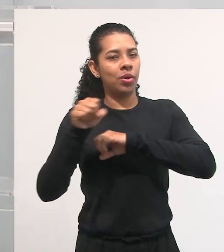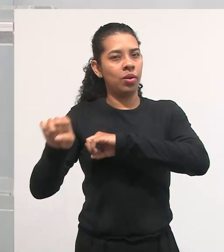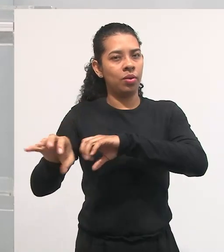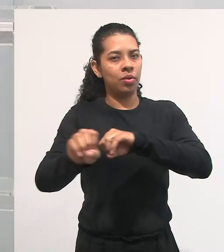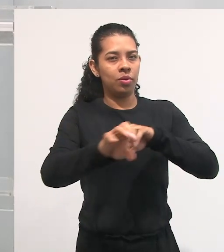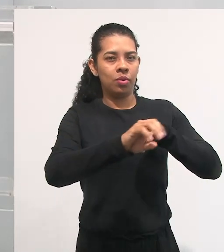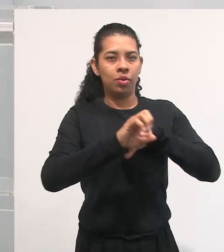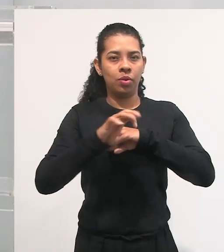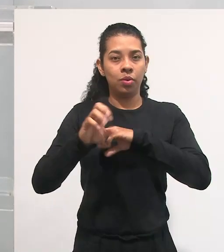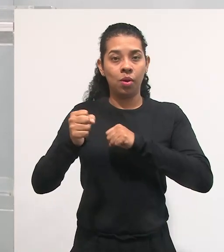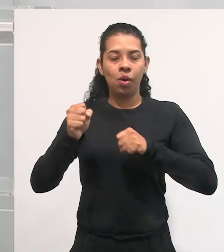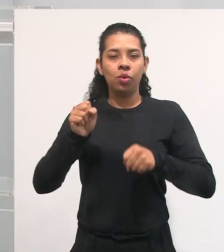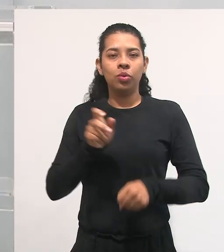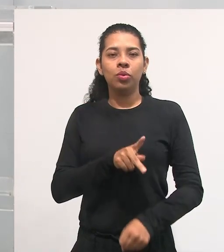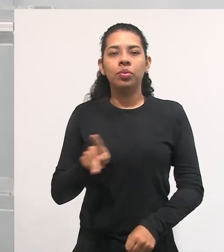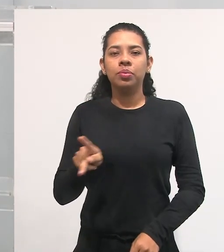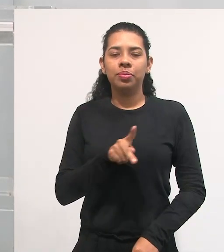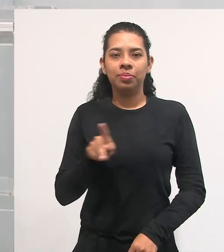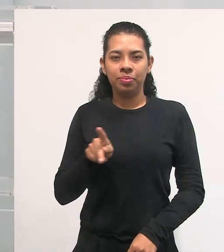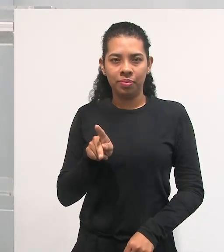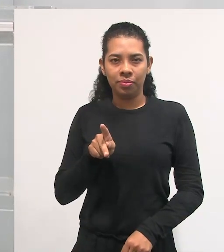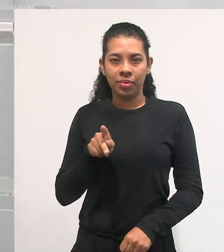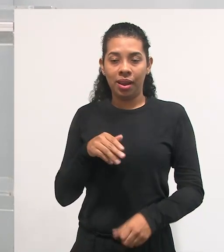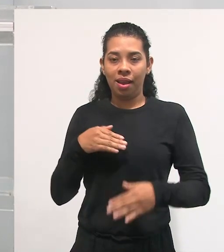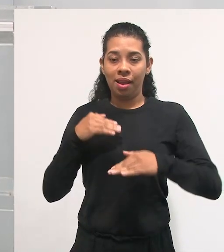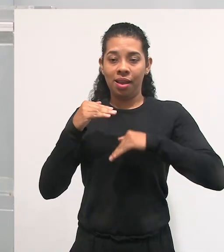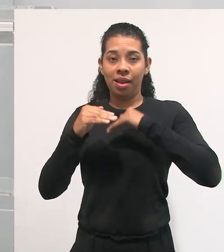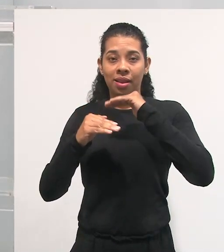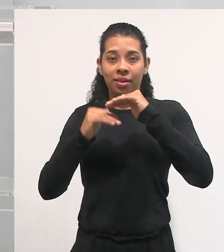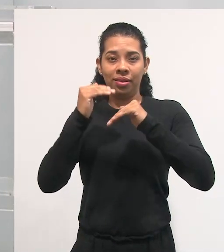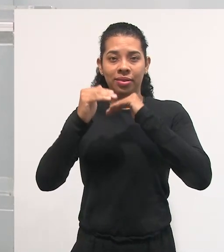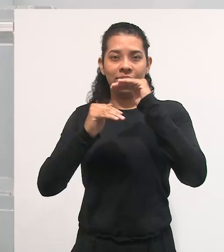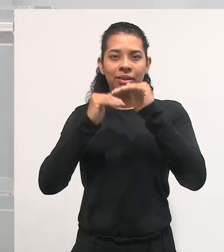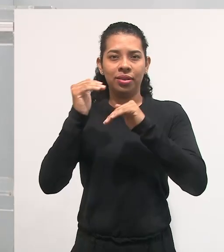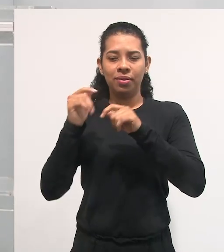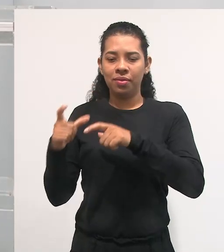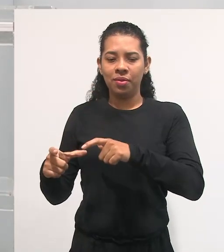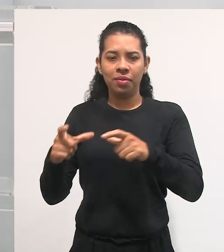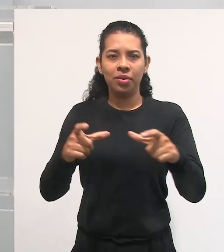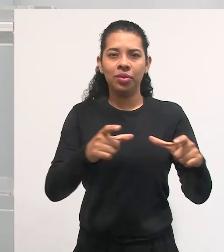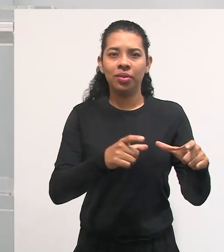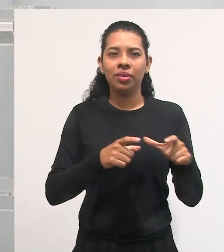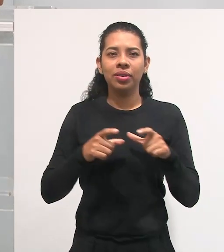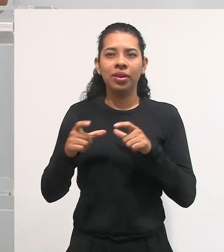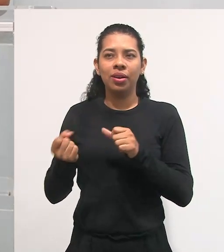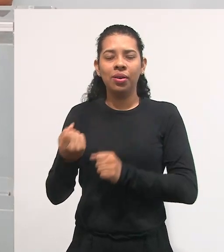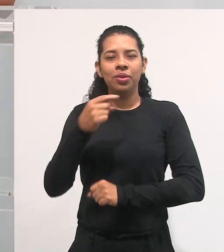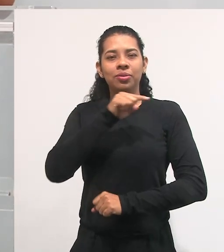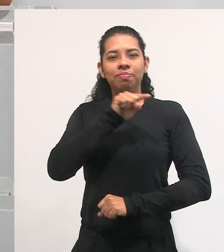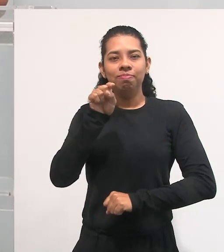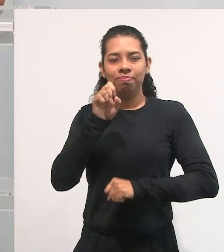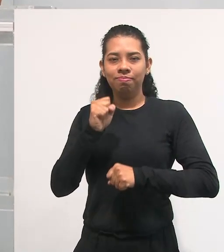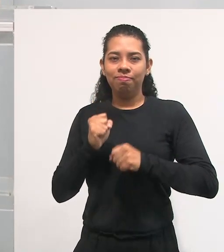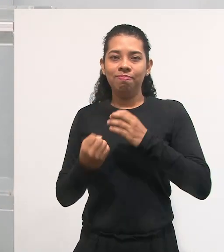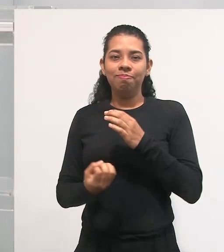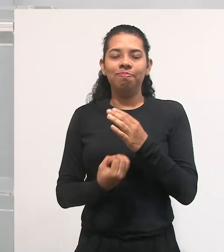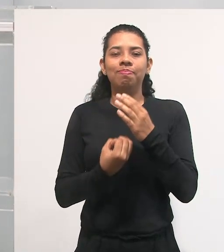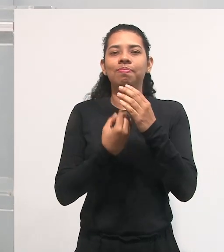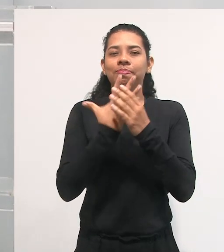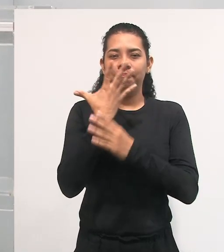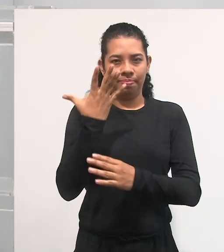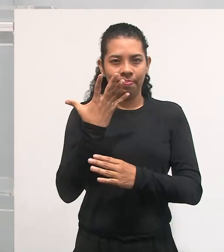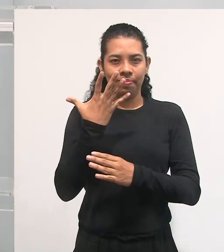sempre a intenção pedagógica do professor é desenvolver espaços para que vocês possam construir essa